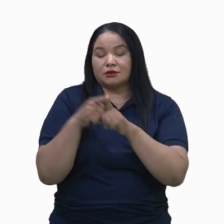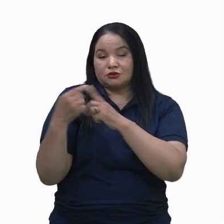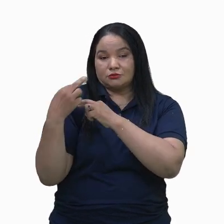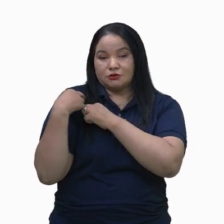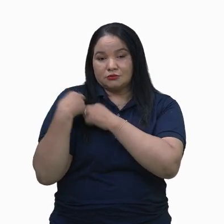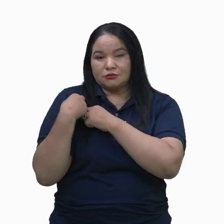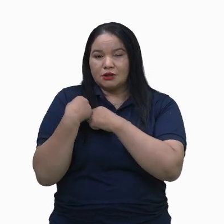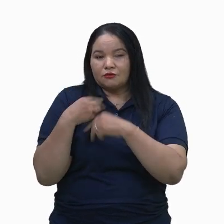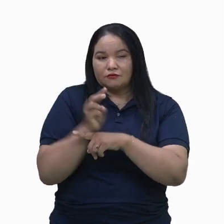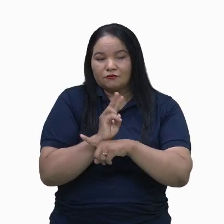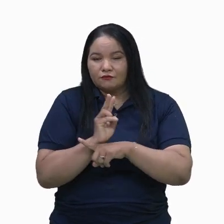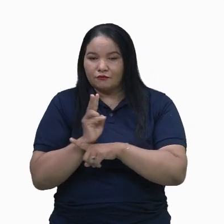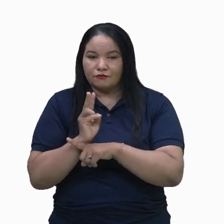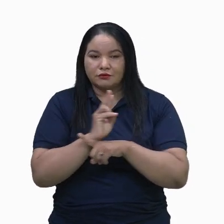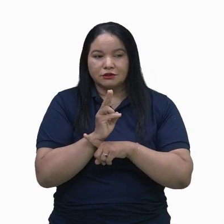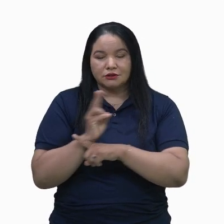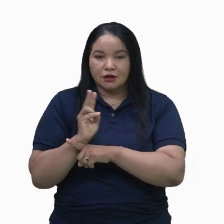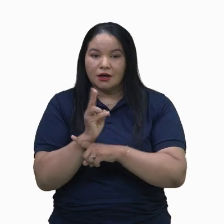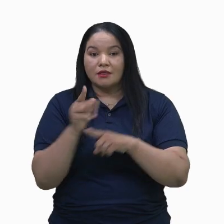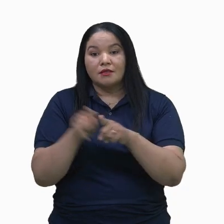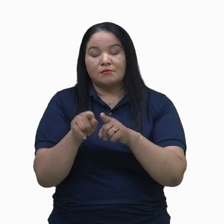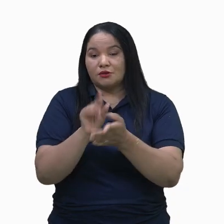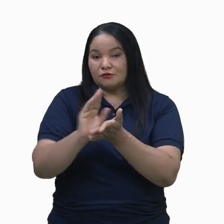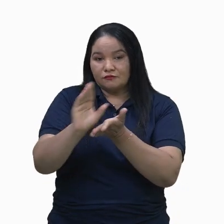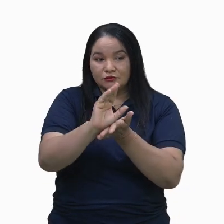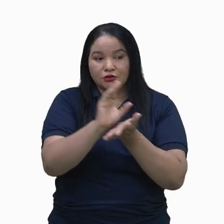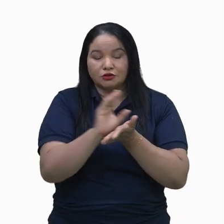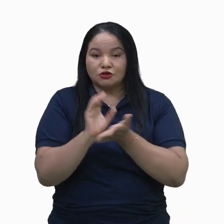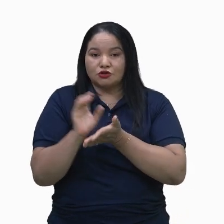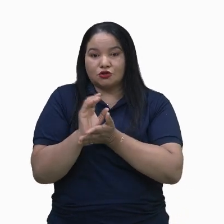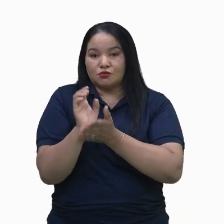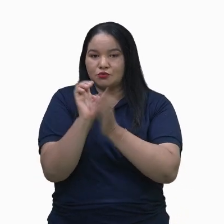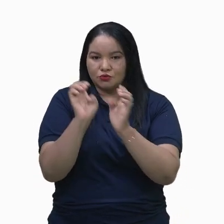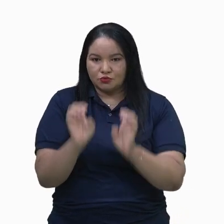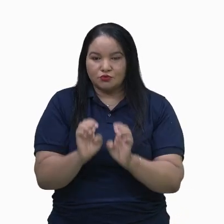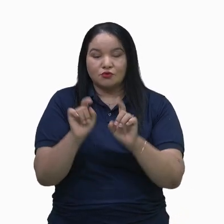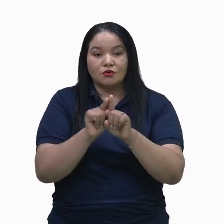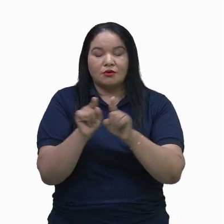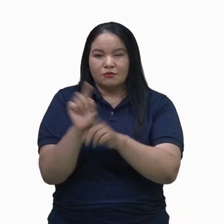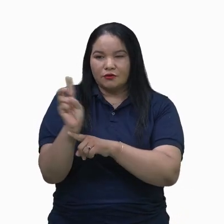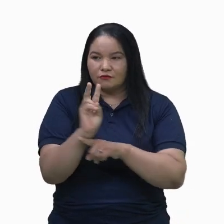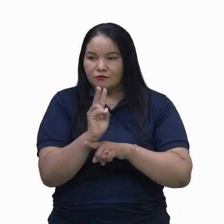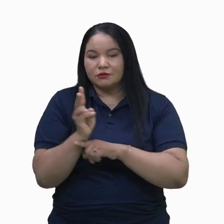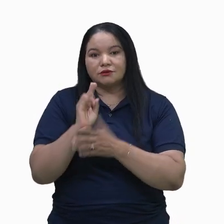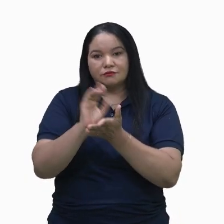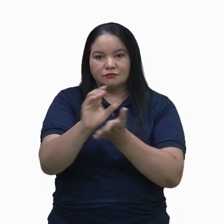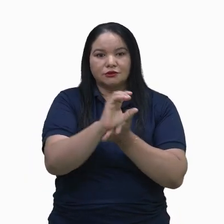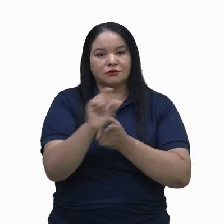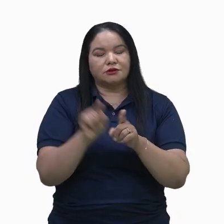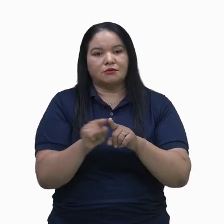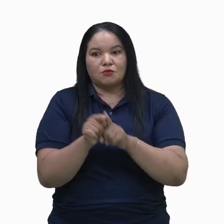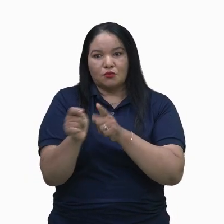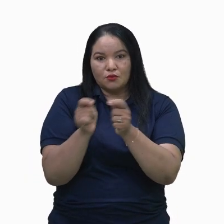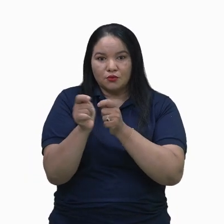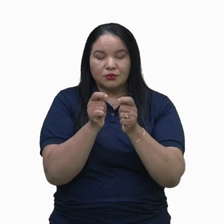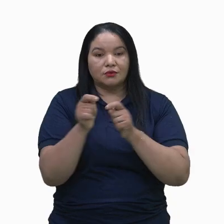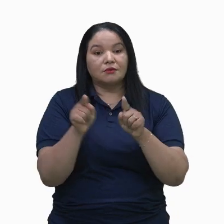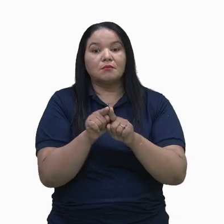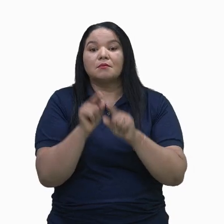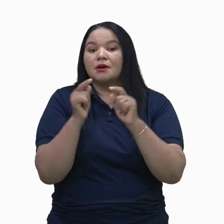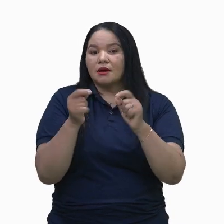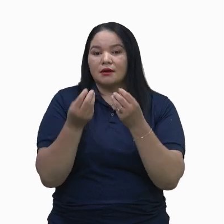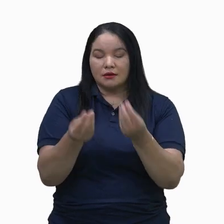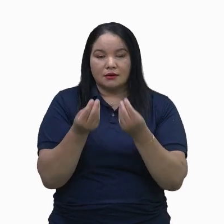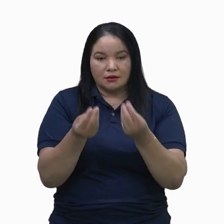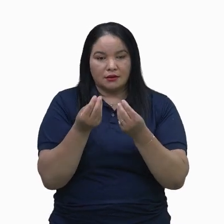em fiscalizar, investir nessas estruturas de fiscalização, né, de manter o controle também, justamente para tentar ali